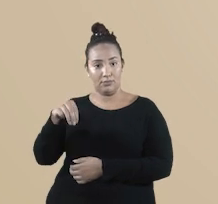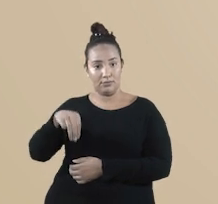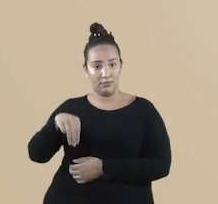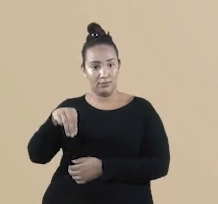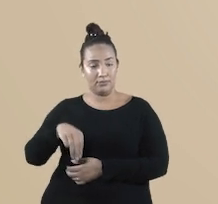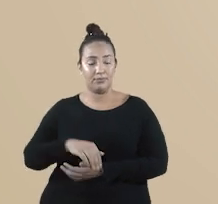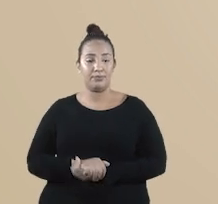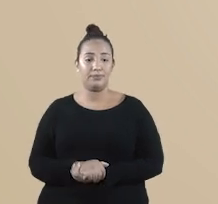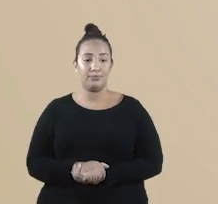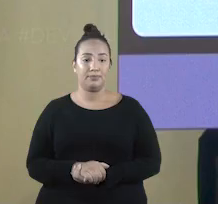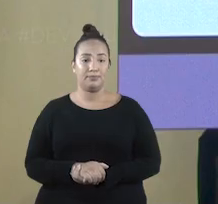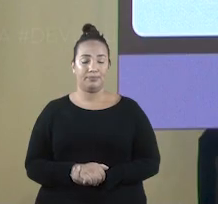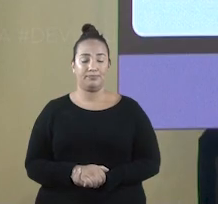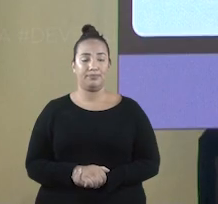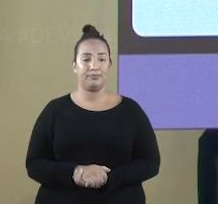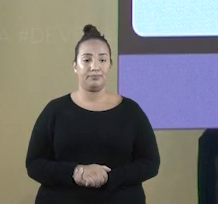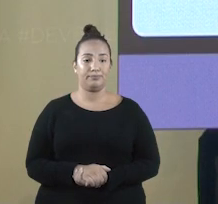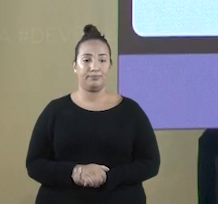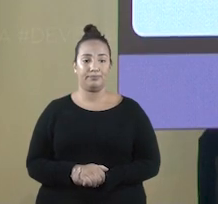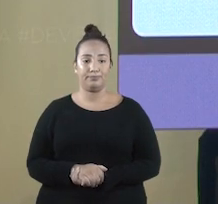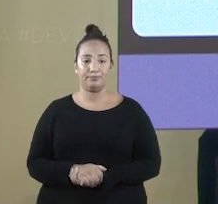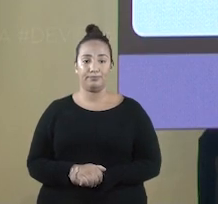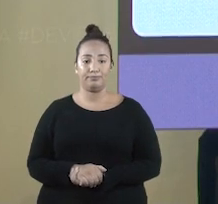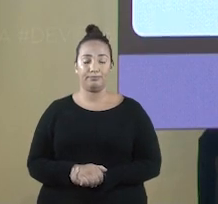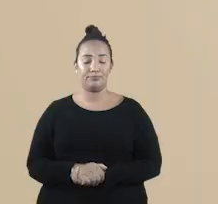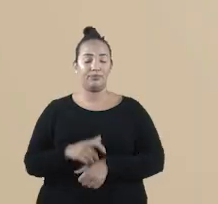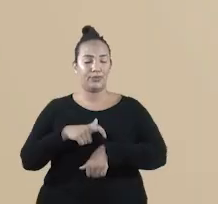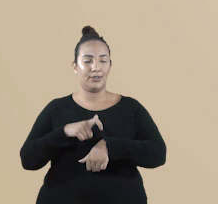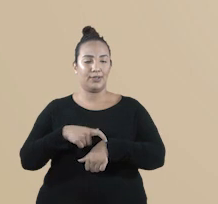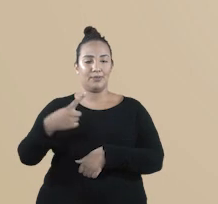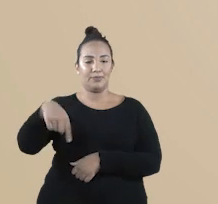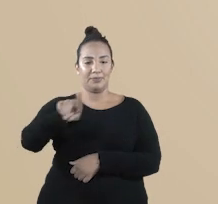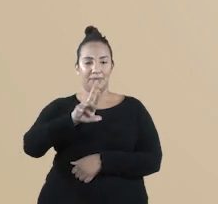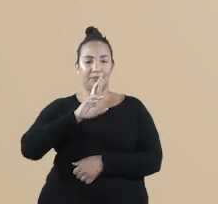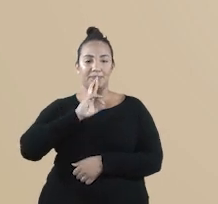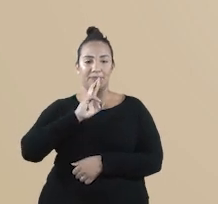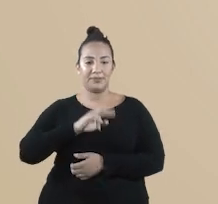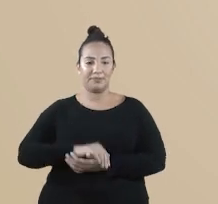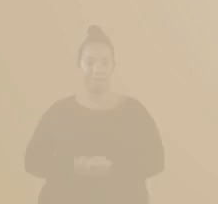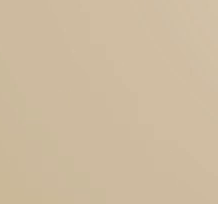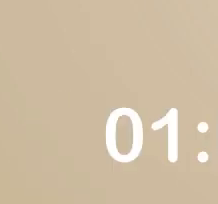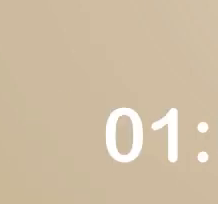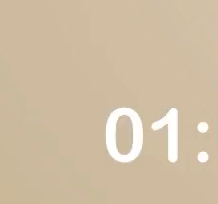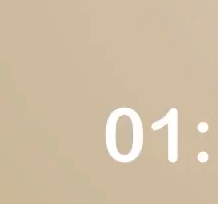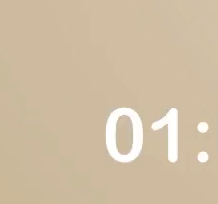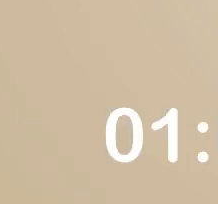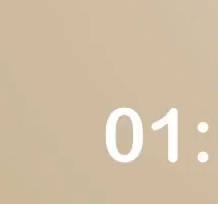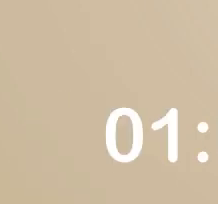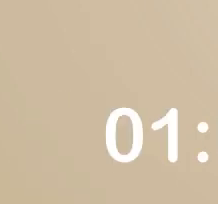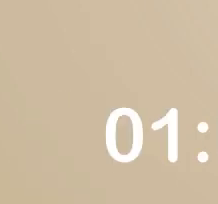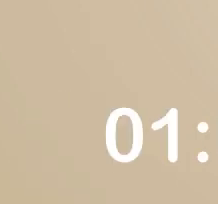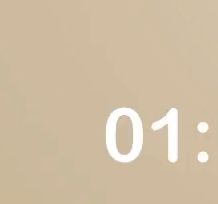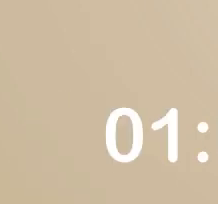à direita da tela, desse terreno aqui, ok? Você tem um minutinho para resolver.